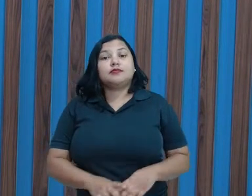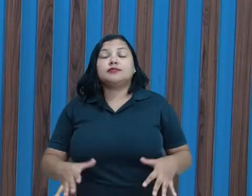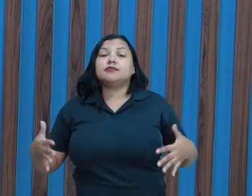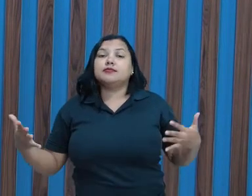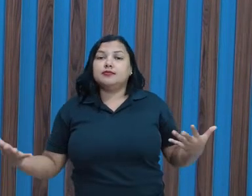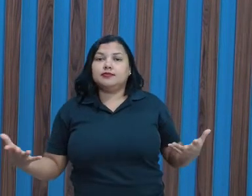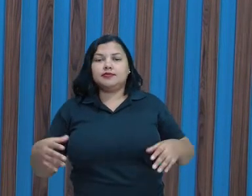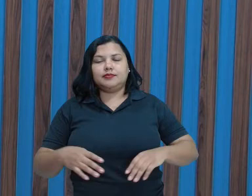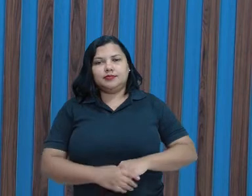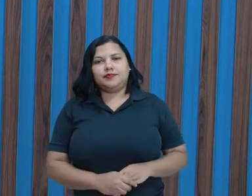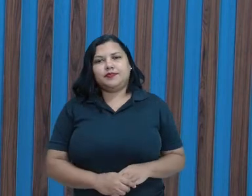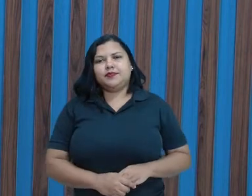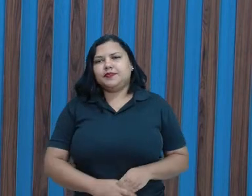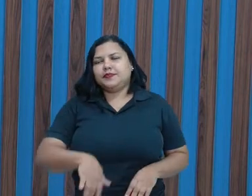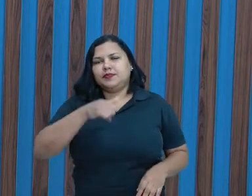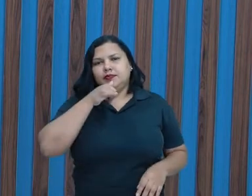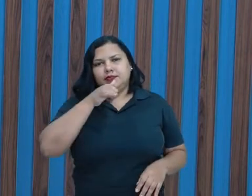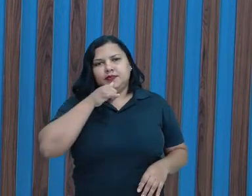Então,